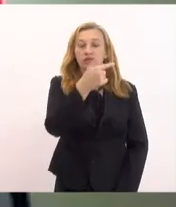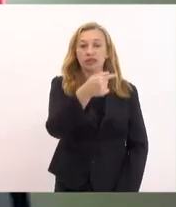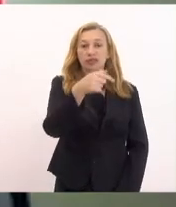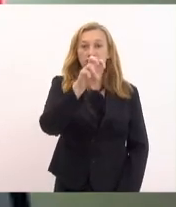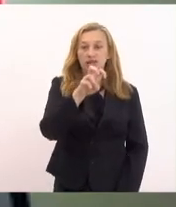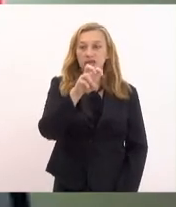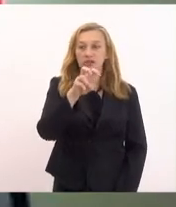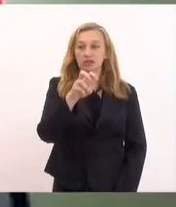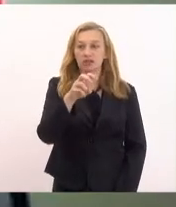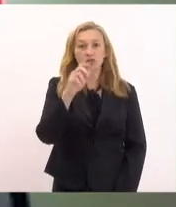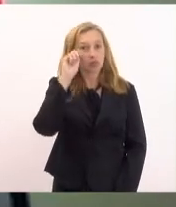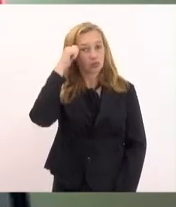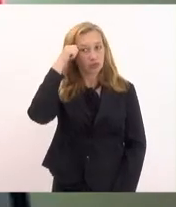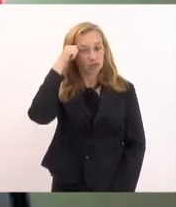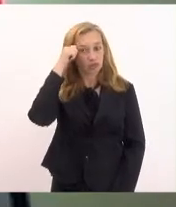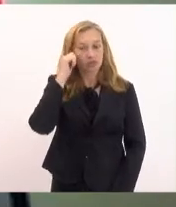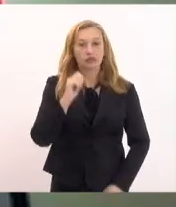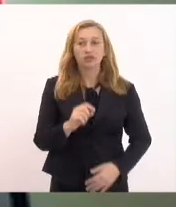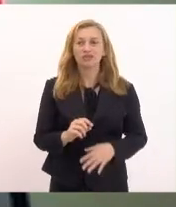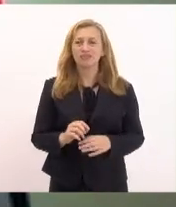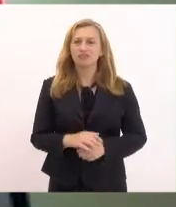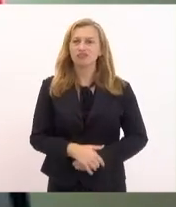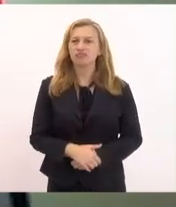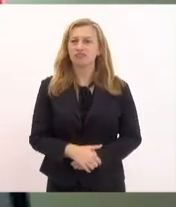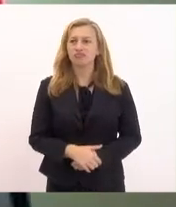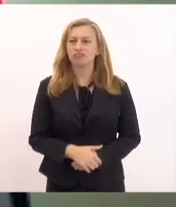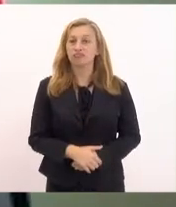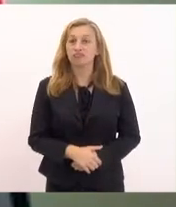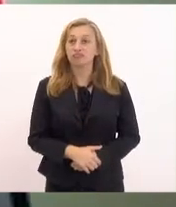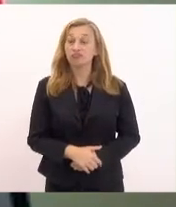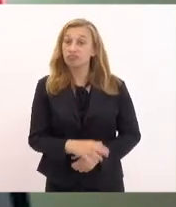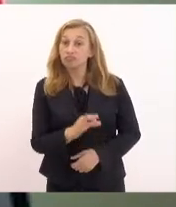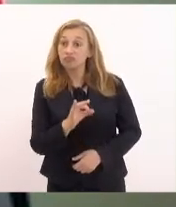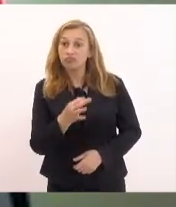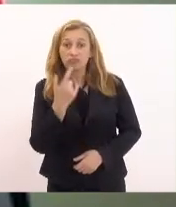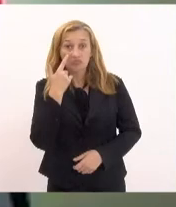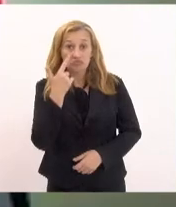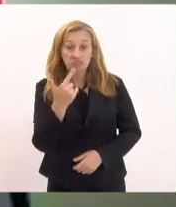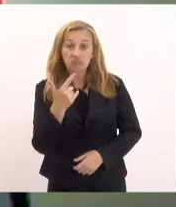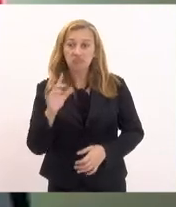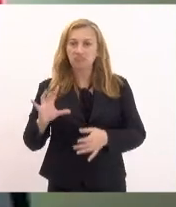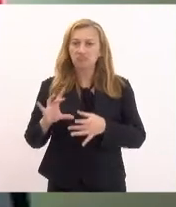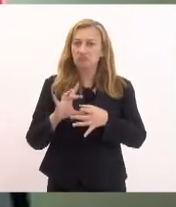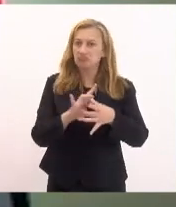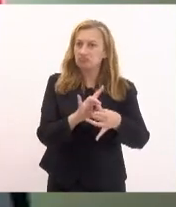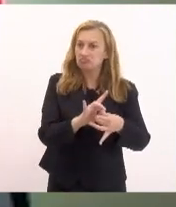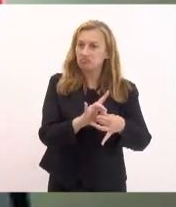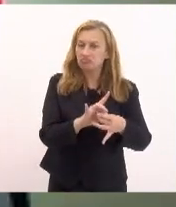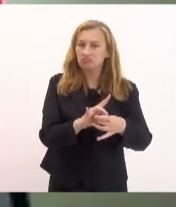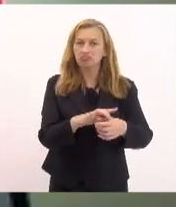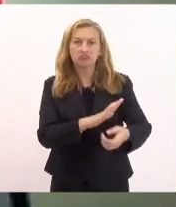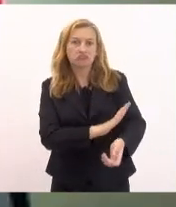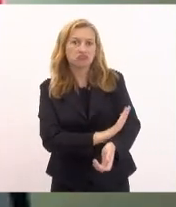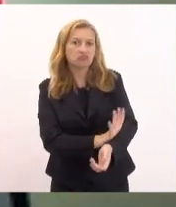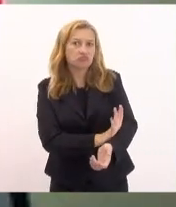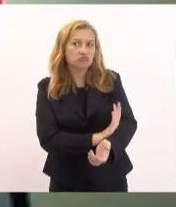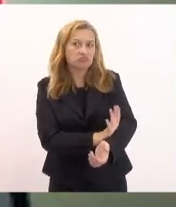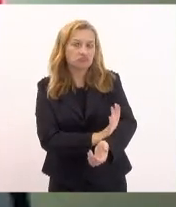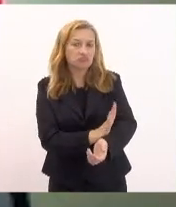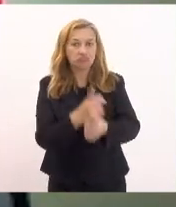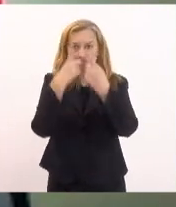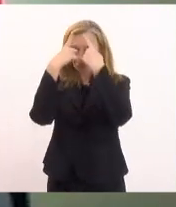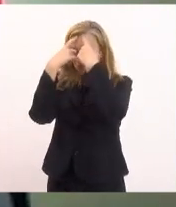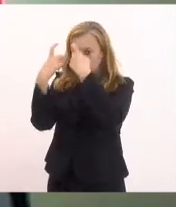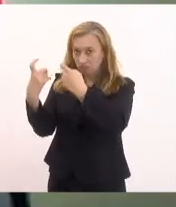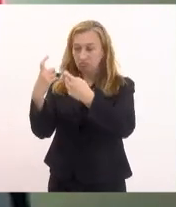negras. Ou seja, é visível a vinculação entre o racismo e a